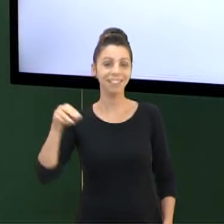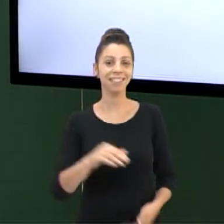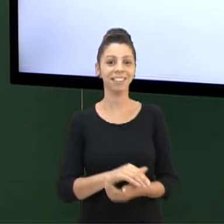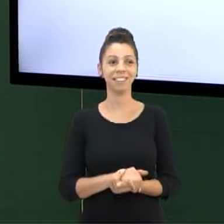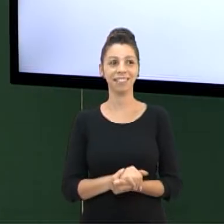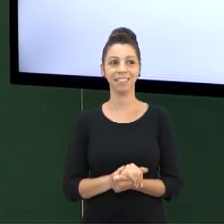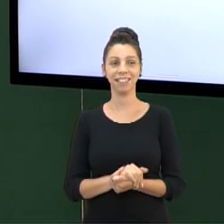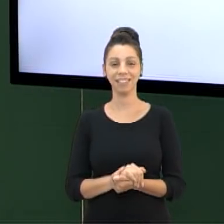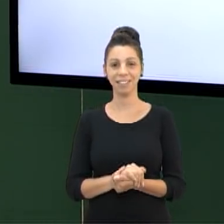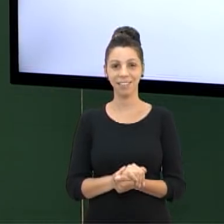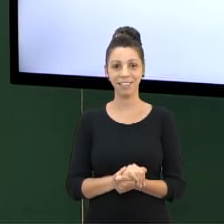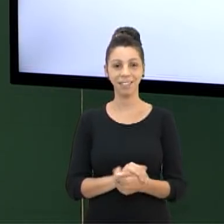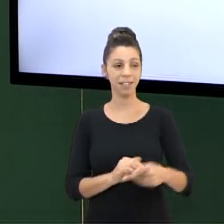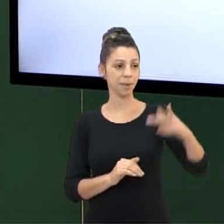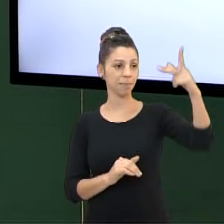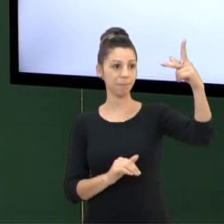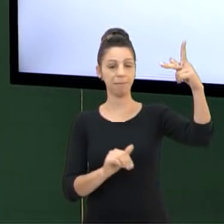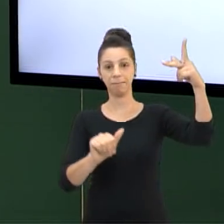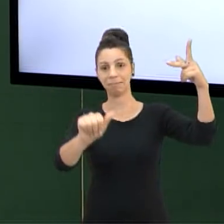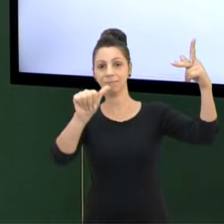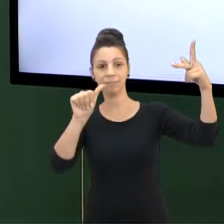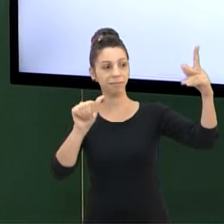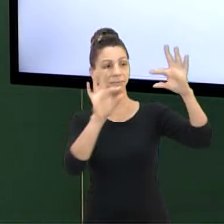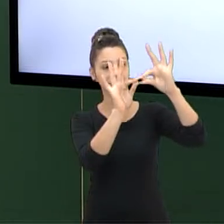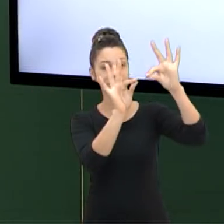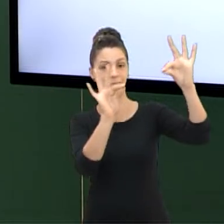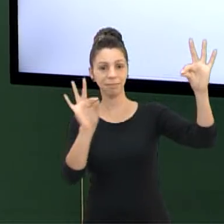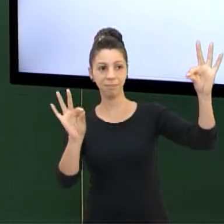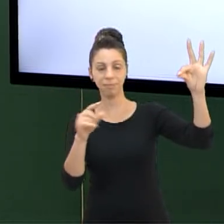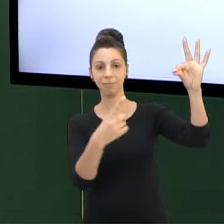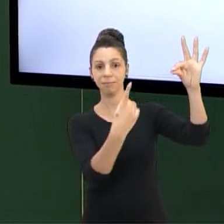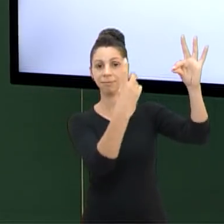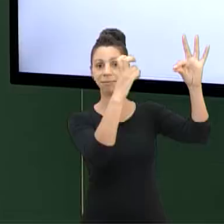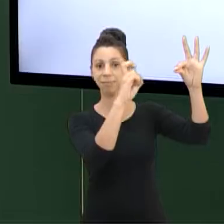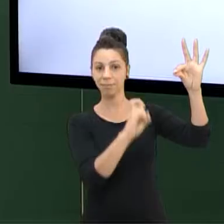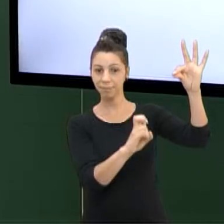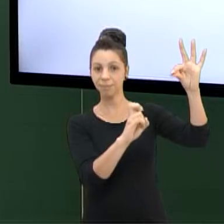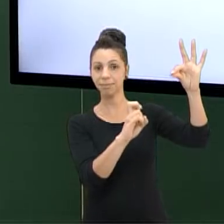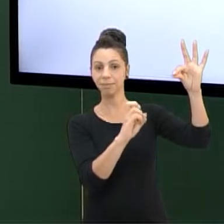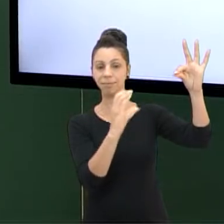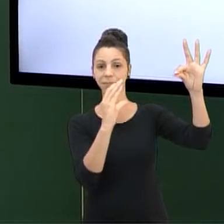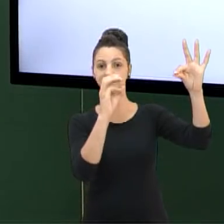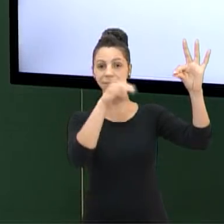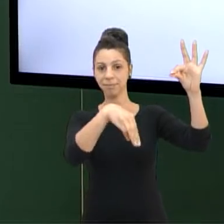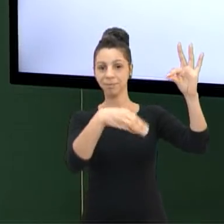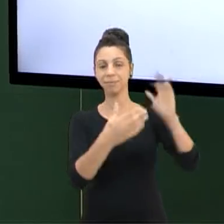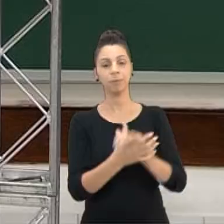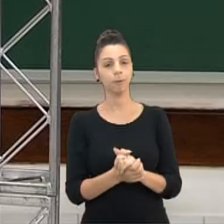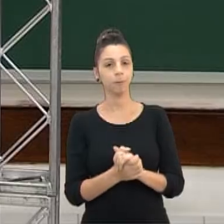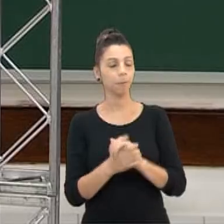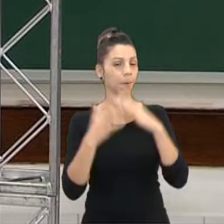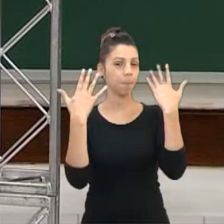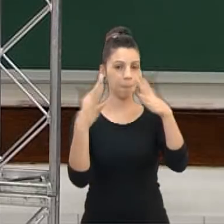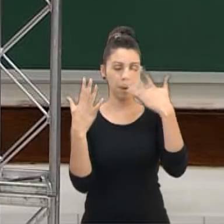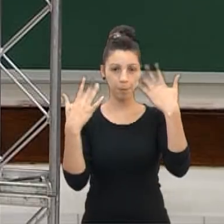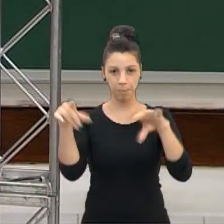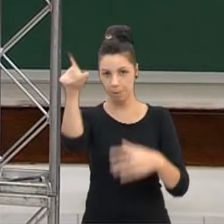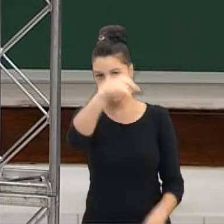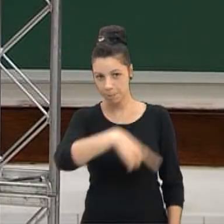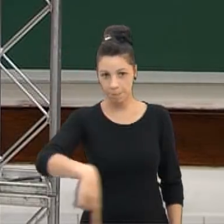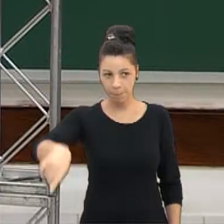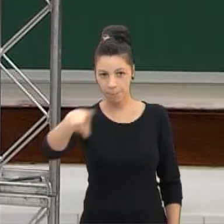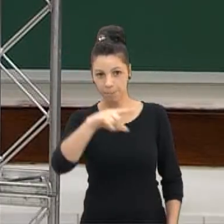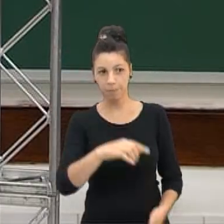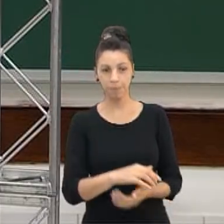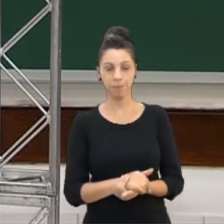segmento AP ou PA tem 15 centímetros. Parabéns para vocês